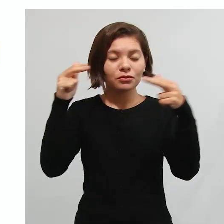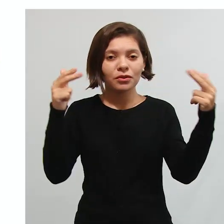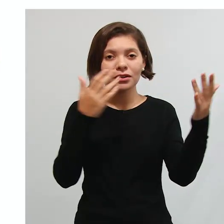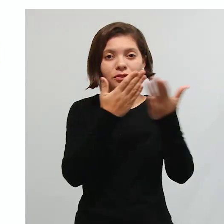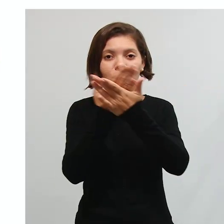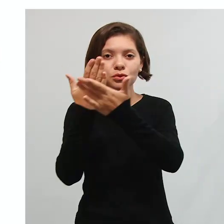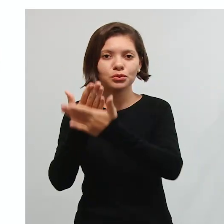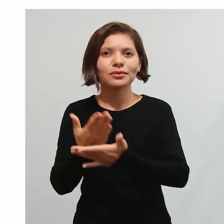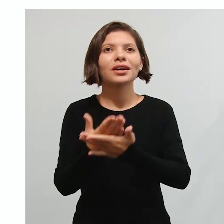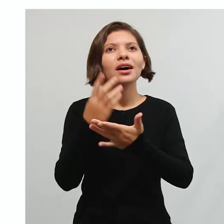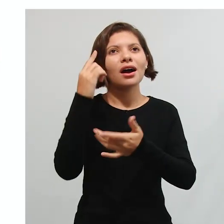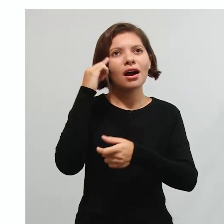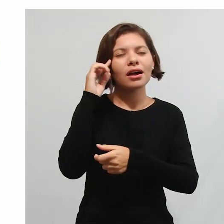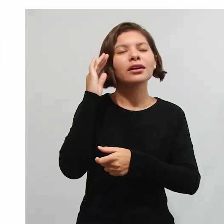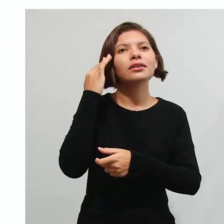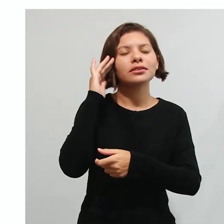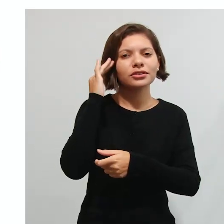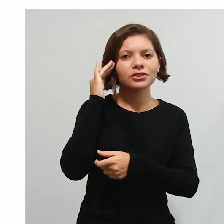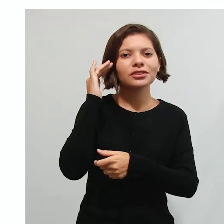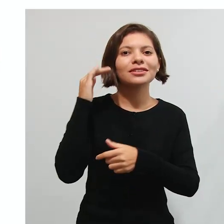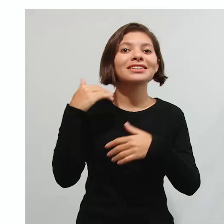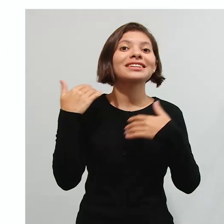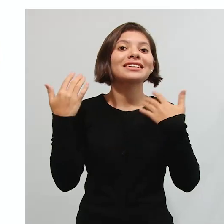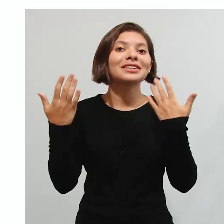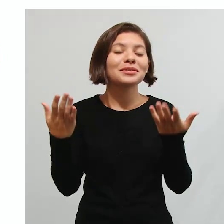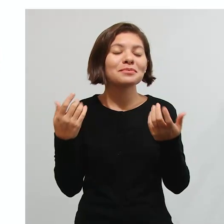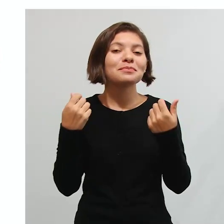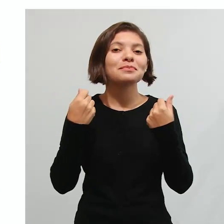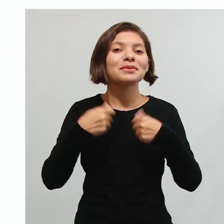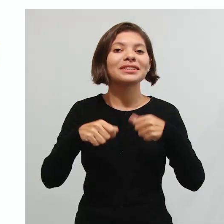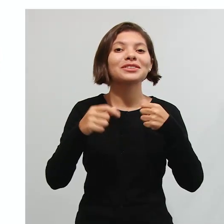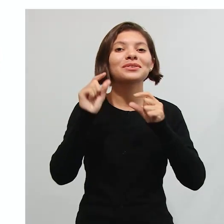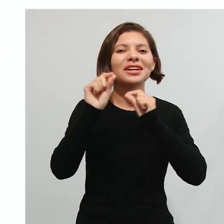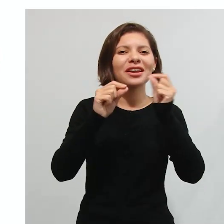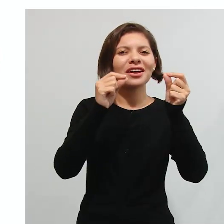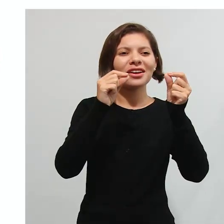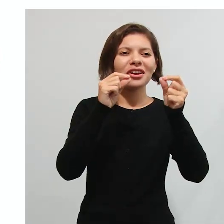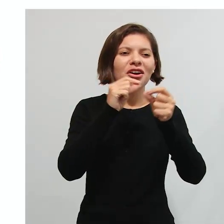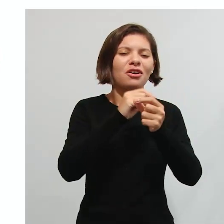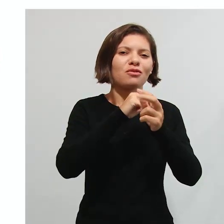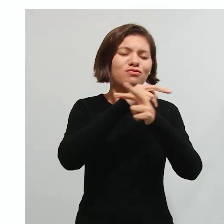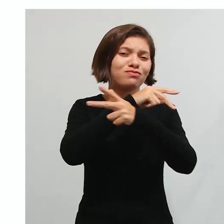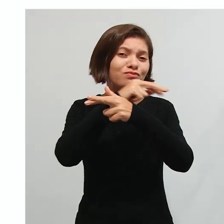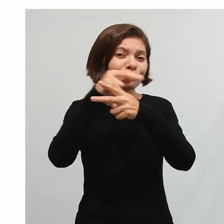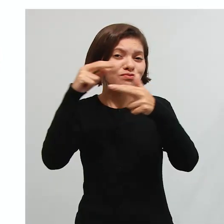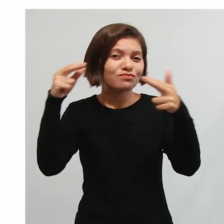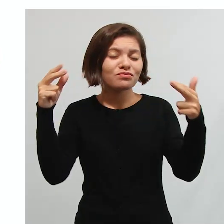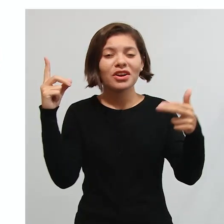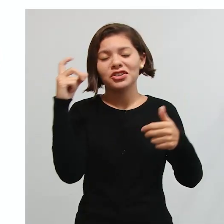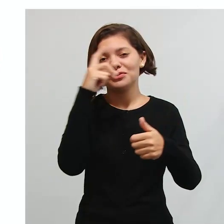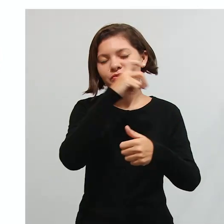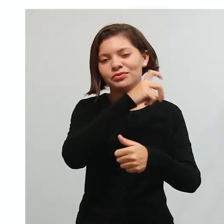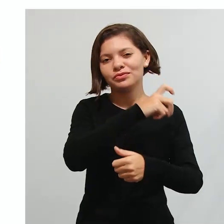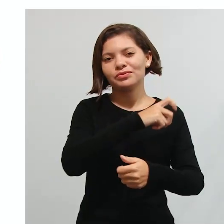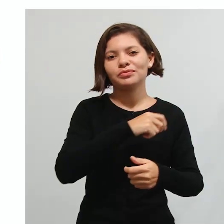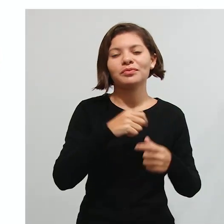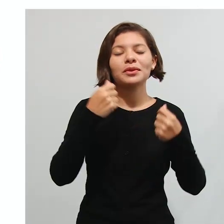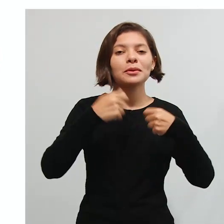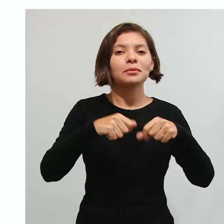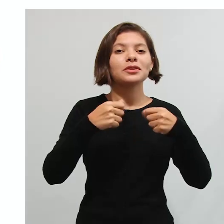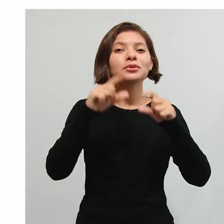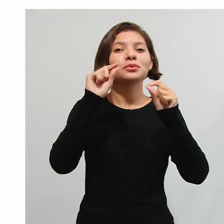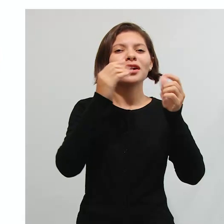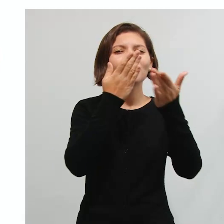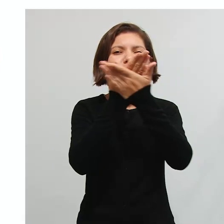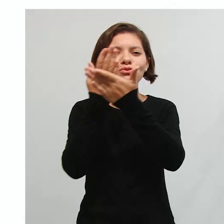chegando algumas conclusões mas aí vai ter que ser vários mesmo né por isso que fala aqui é é difícil a generalização